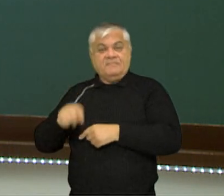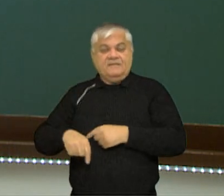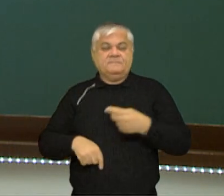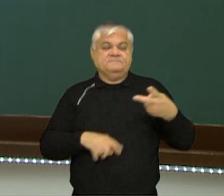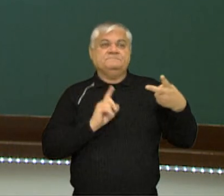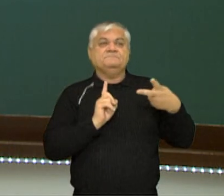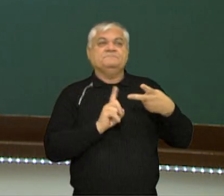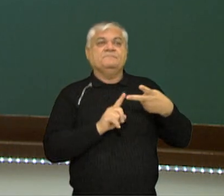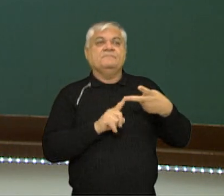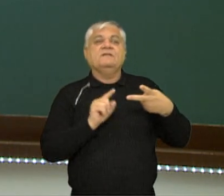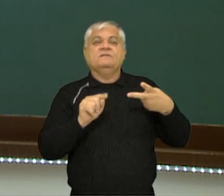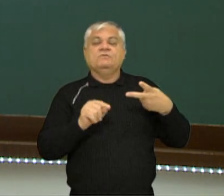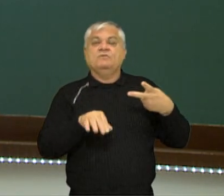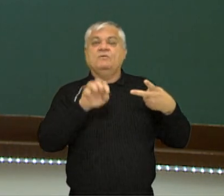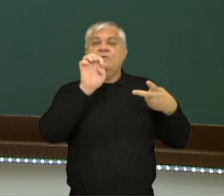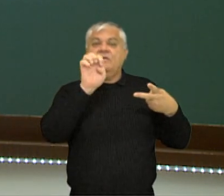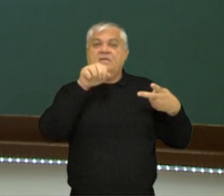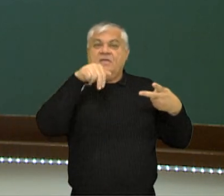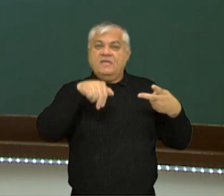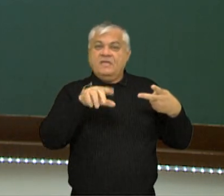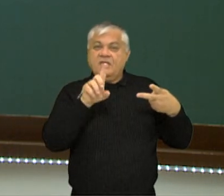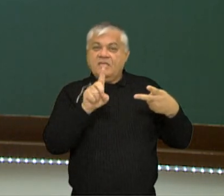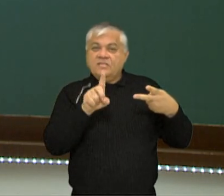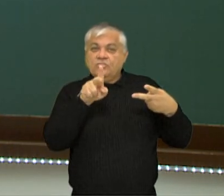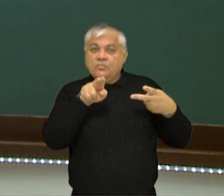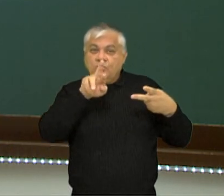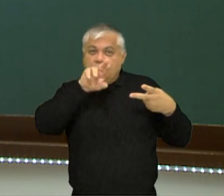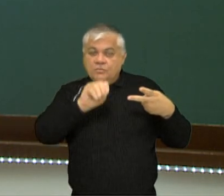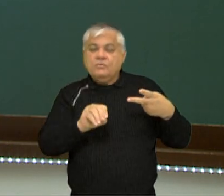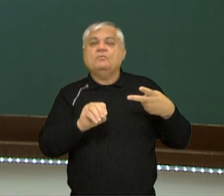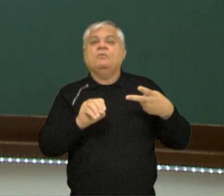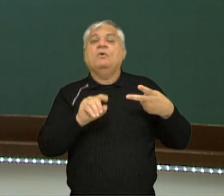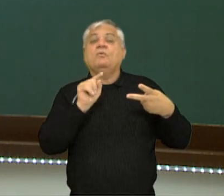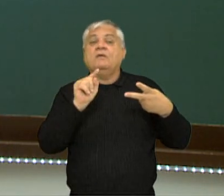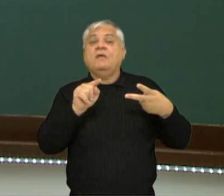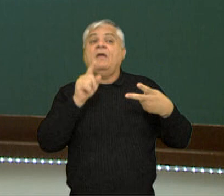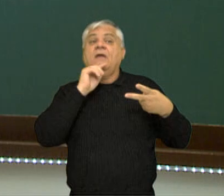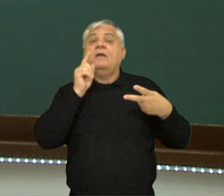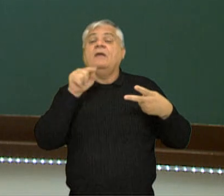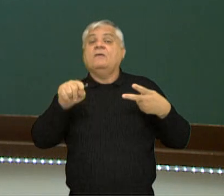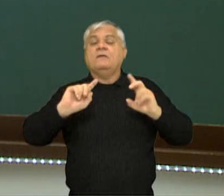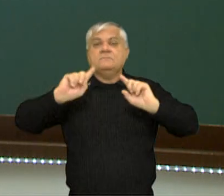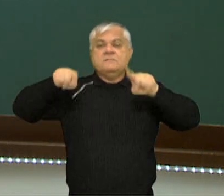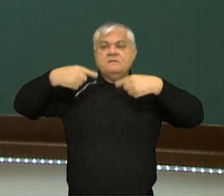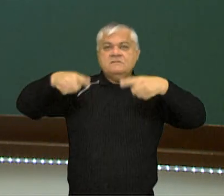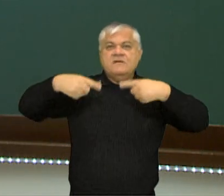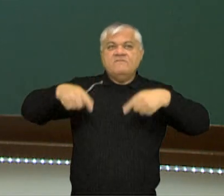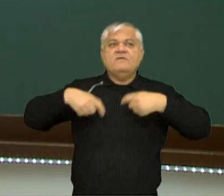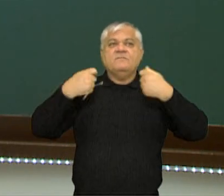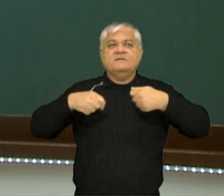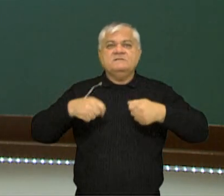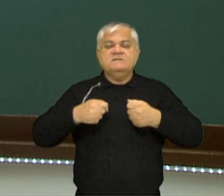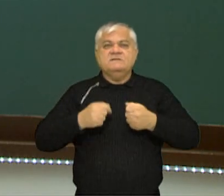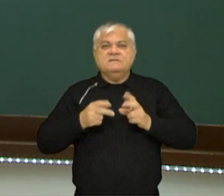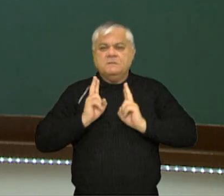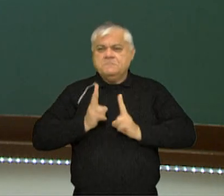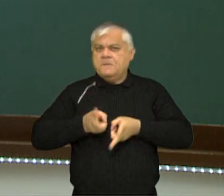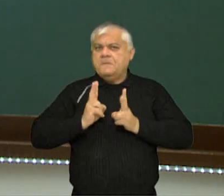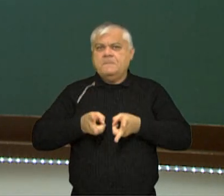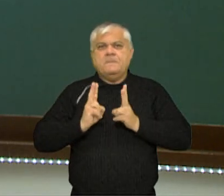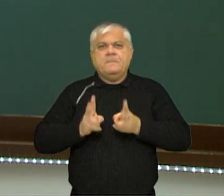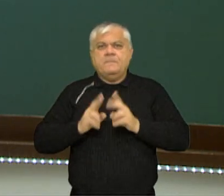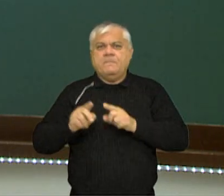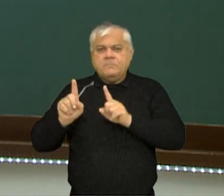hoje. Daí nós temos o enduro. O enduro é uma prova em que o mais importante é manter a regularidade de